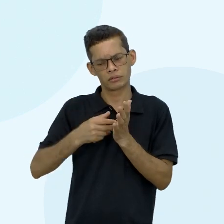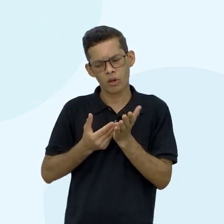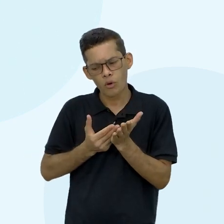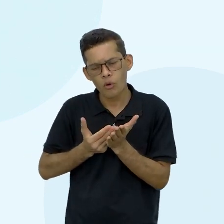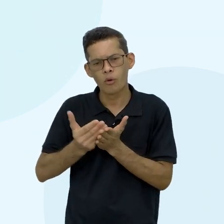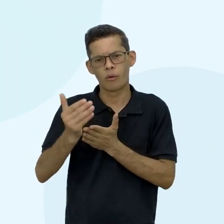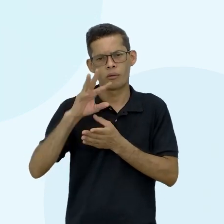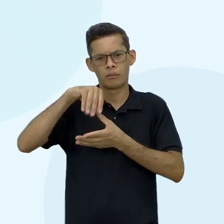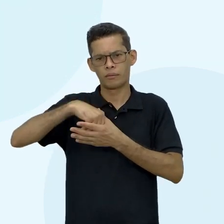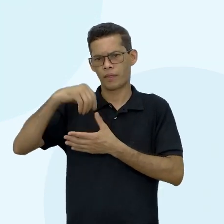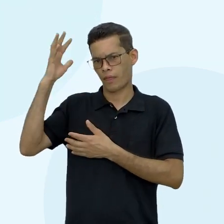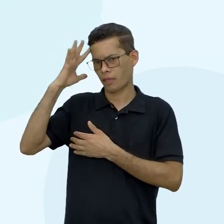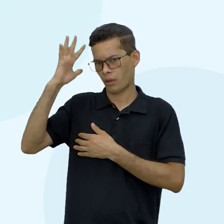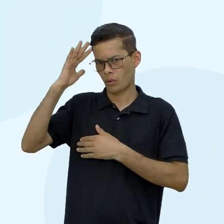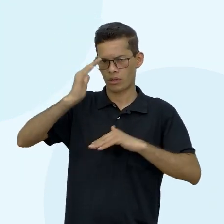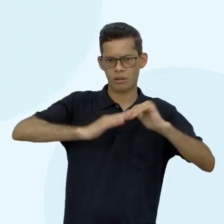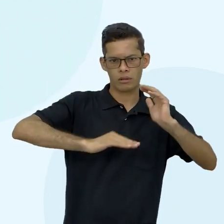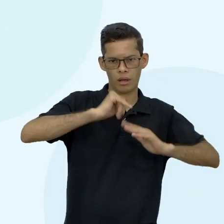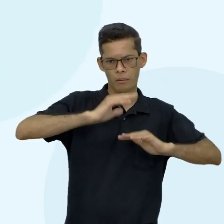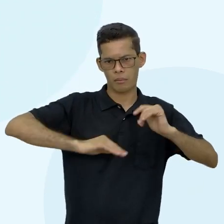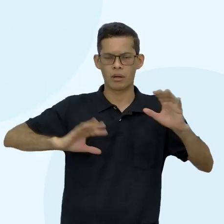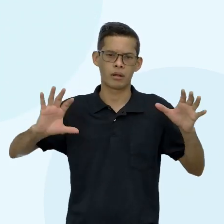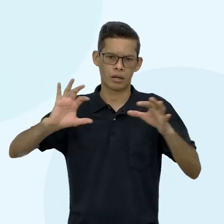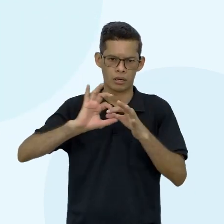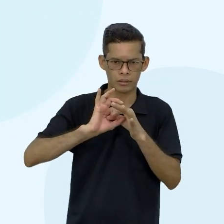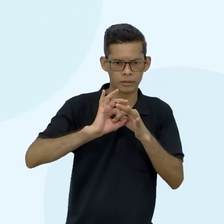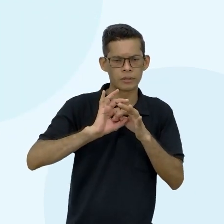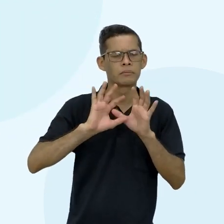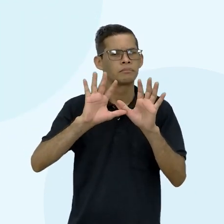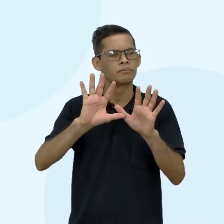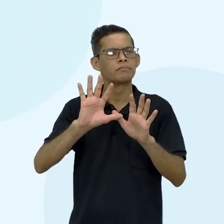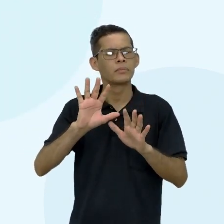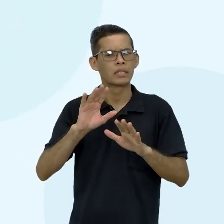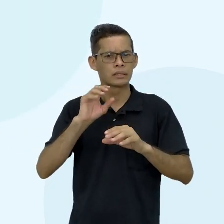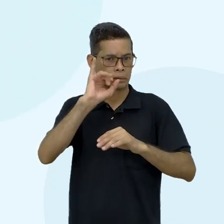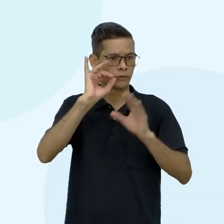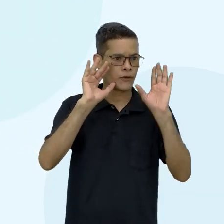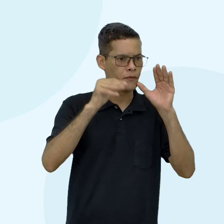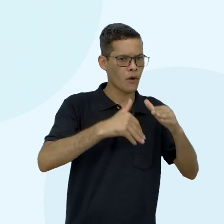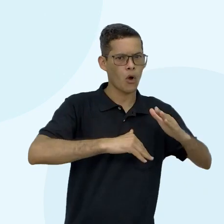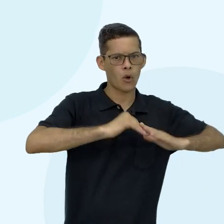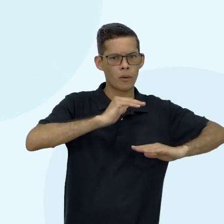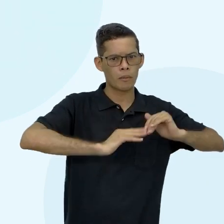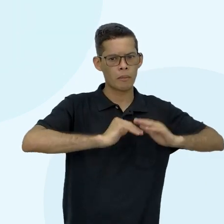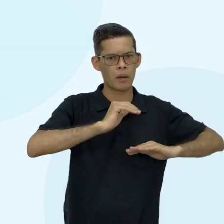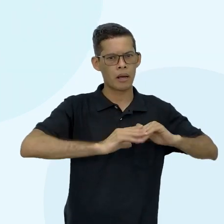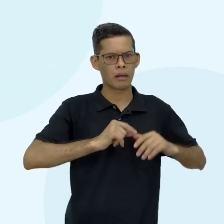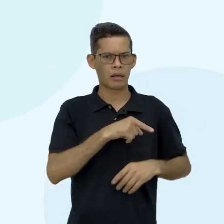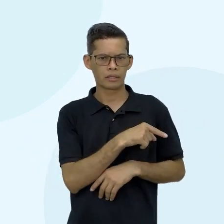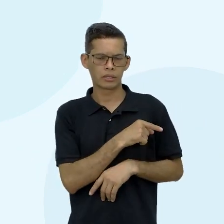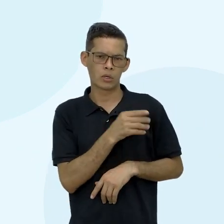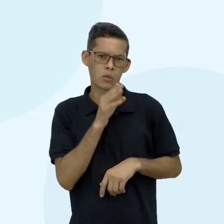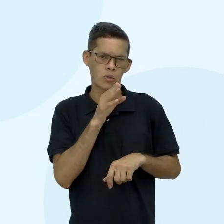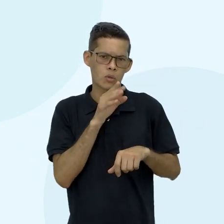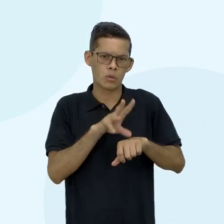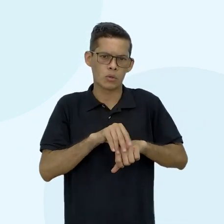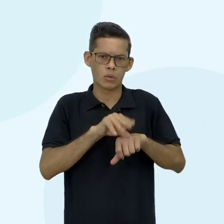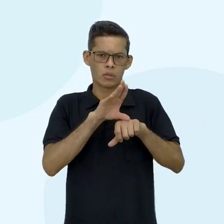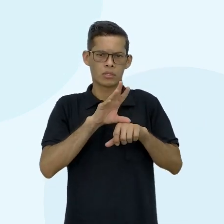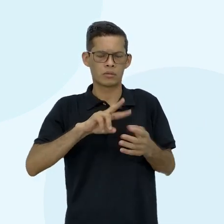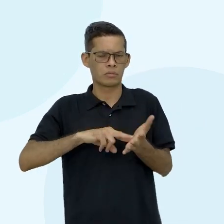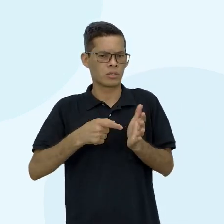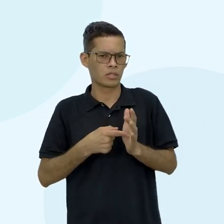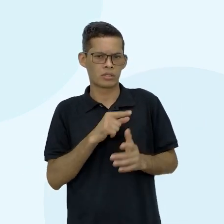entre teoria e prática. Mas se a gente pegar só na questão prática, conhecimento significa